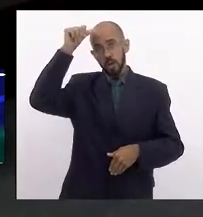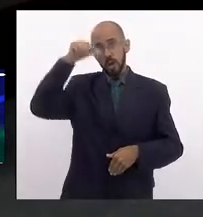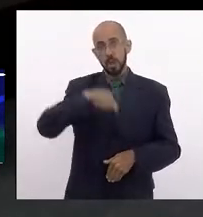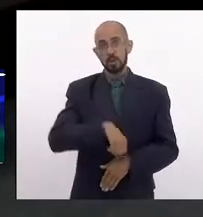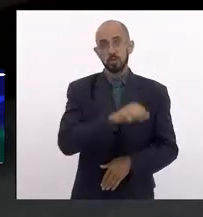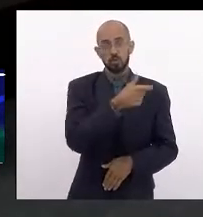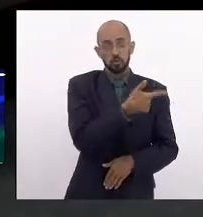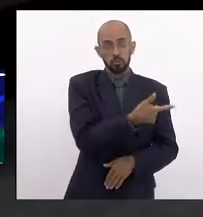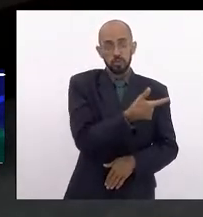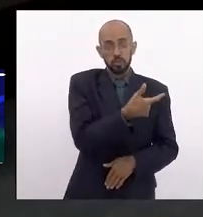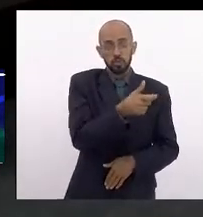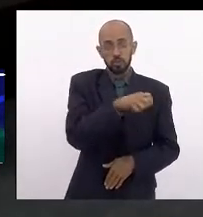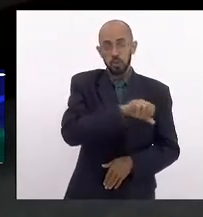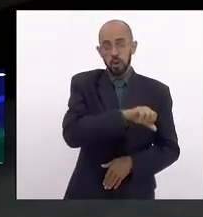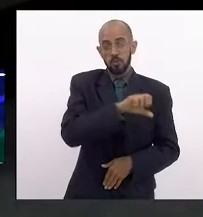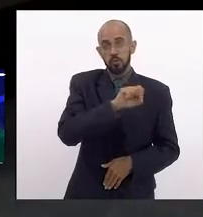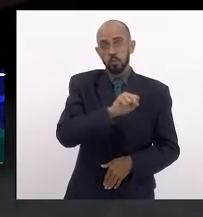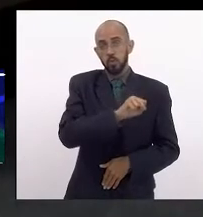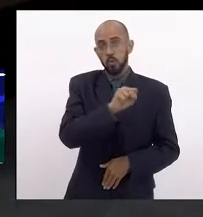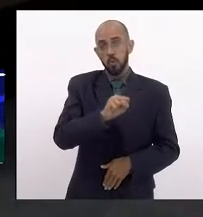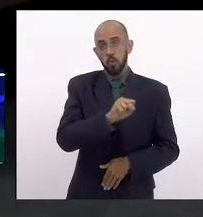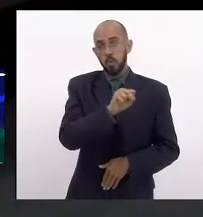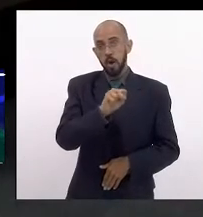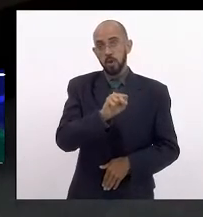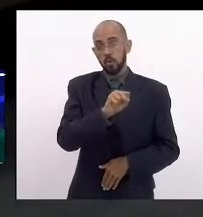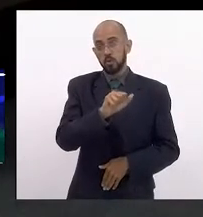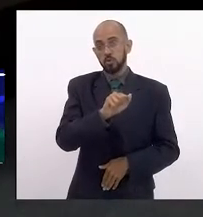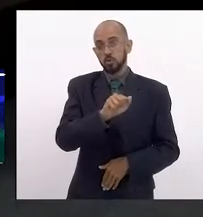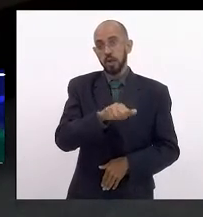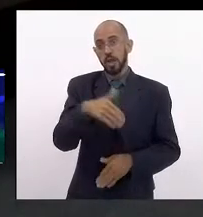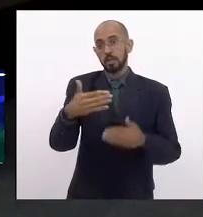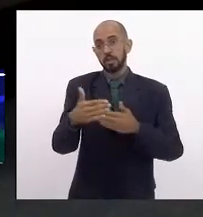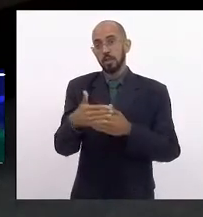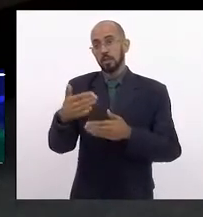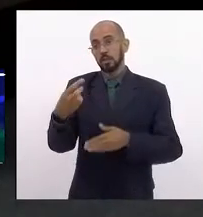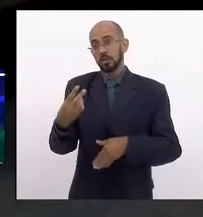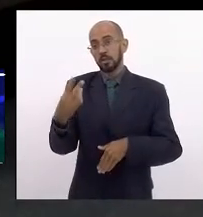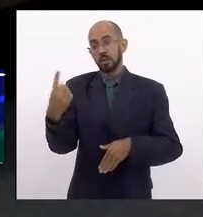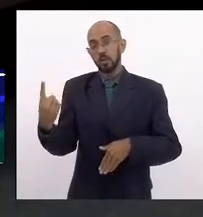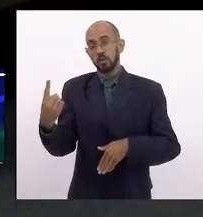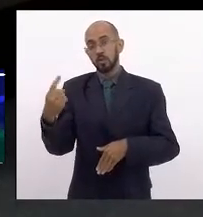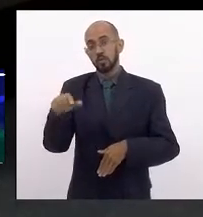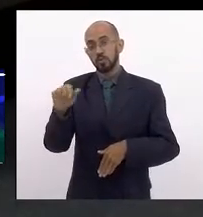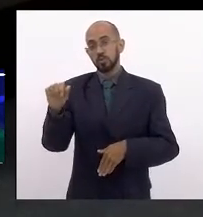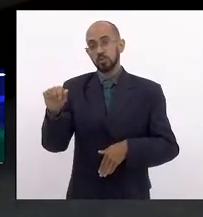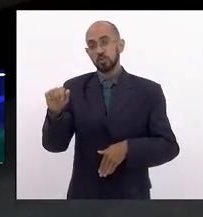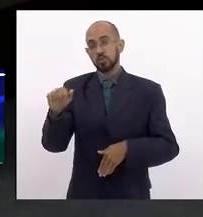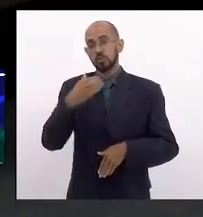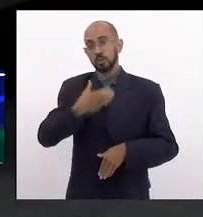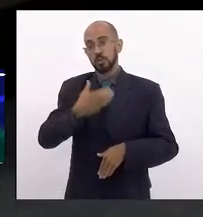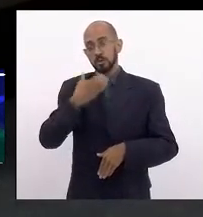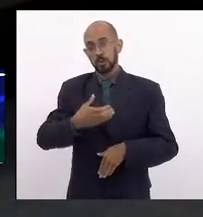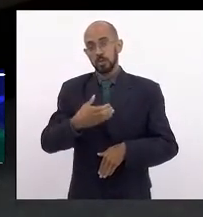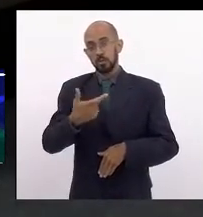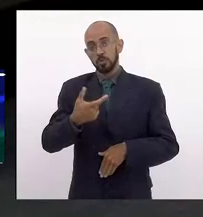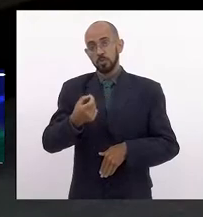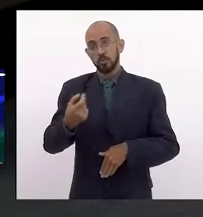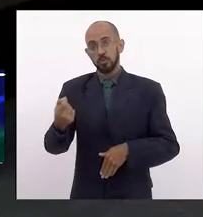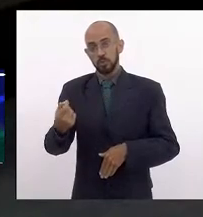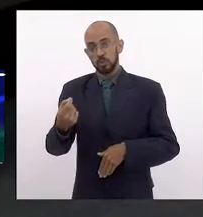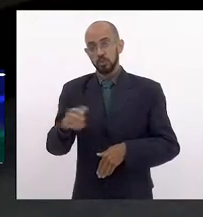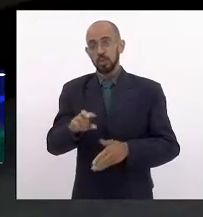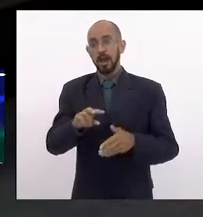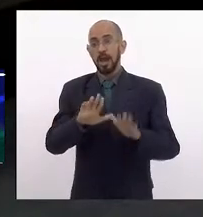oito de 20 a 31 12:20 desta forma estes períodos